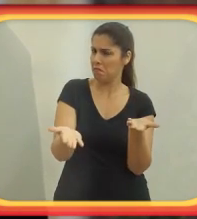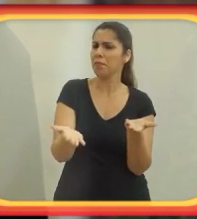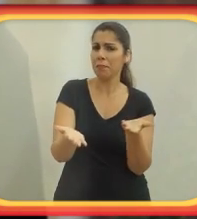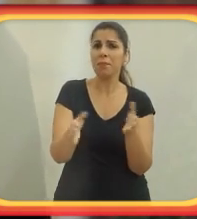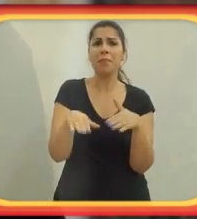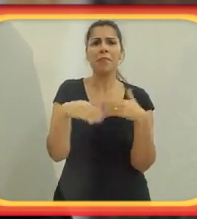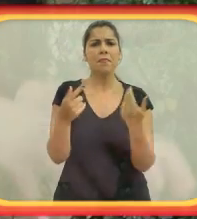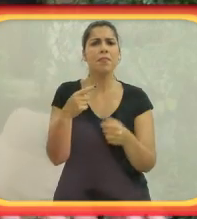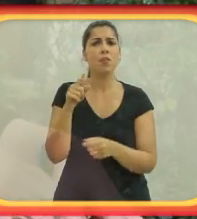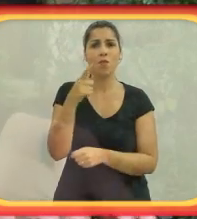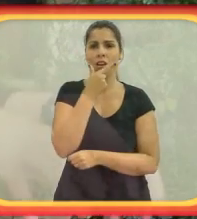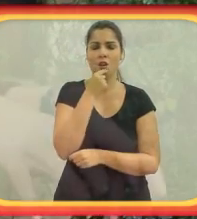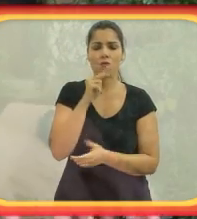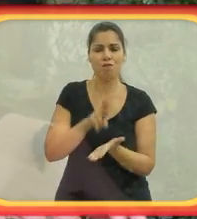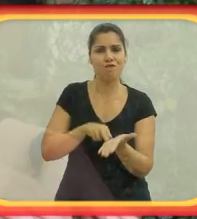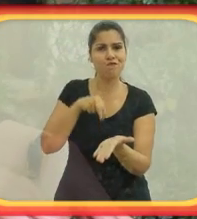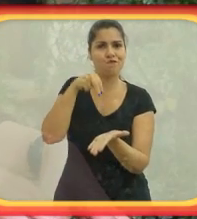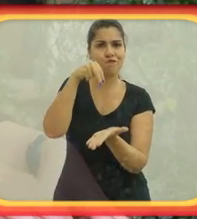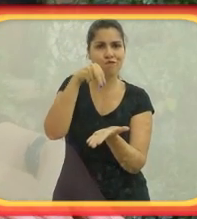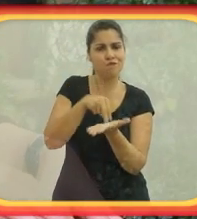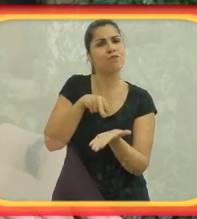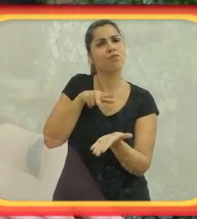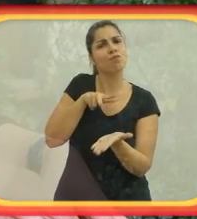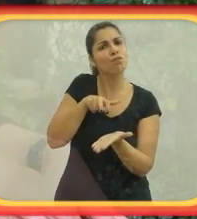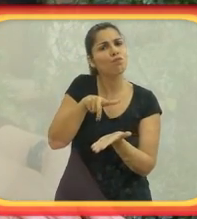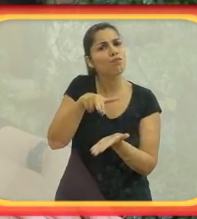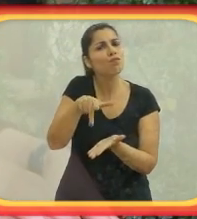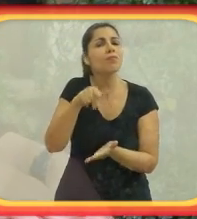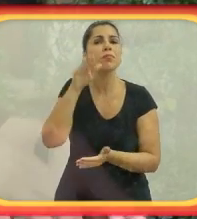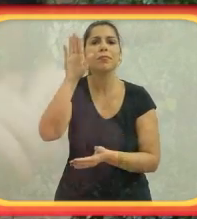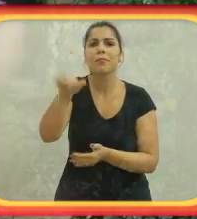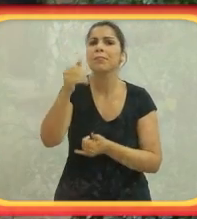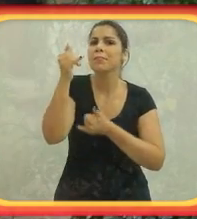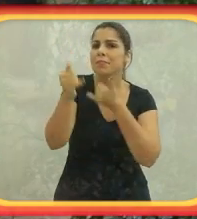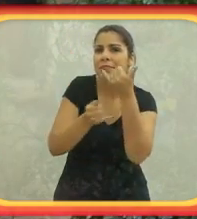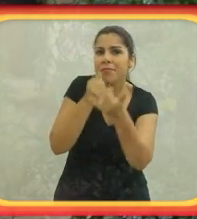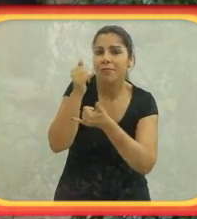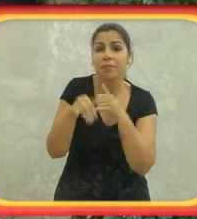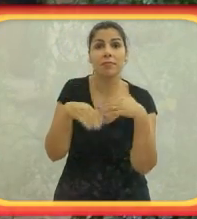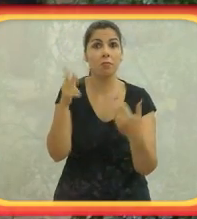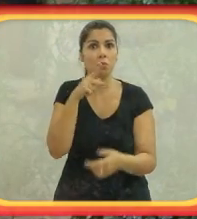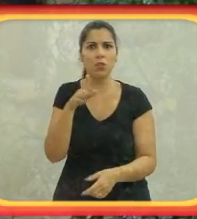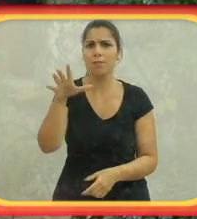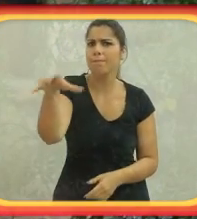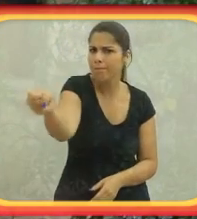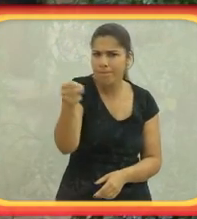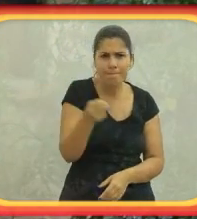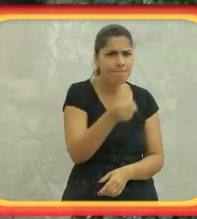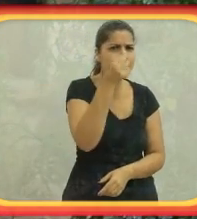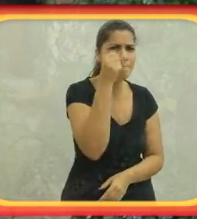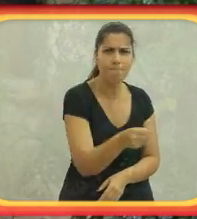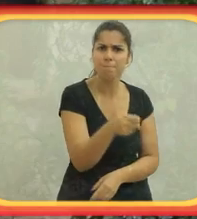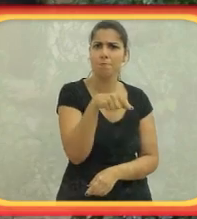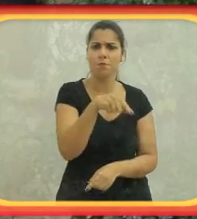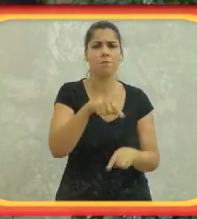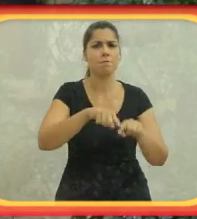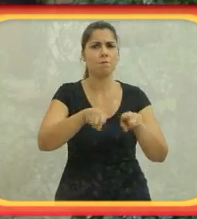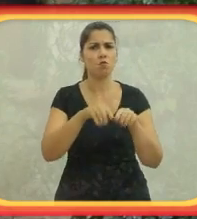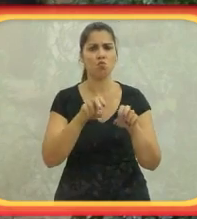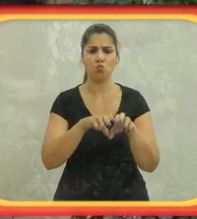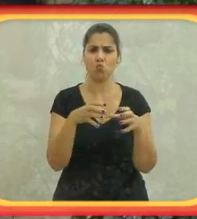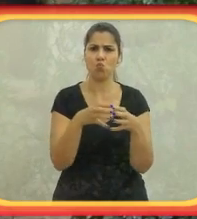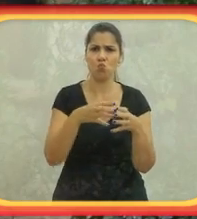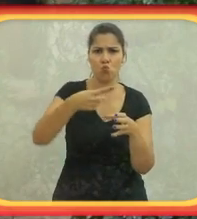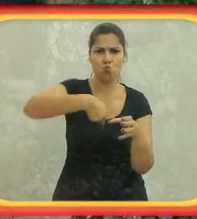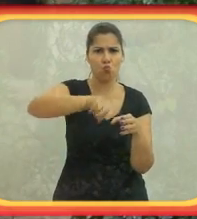Aí um garotinho se levantou e foi brincar com ela. A professora tirou